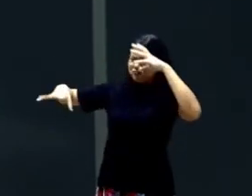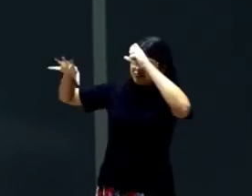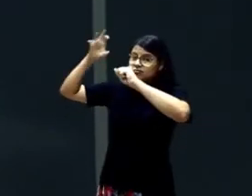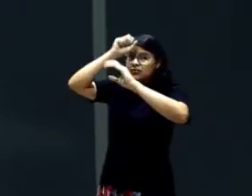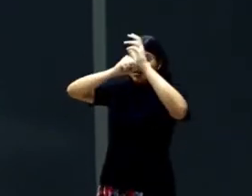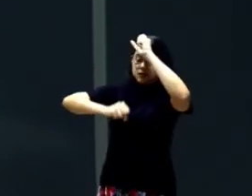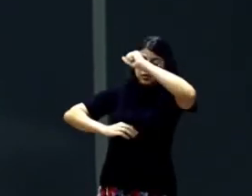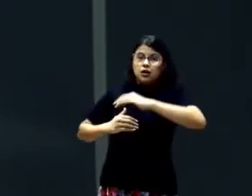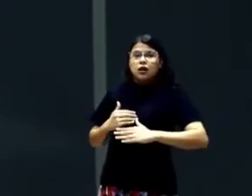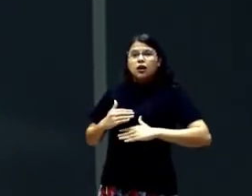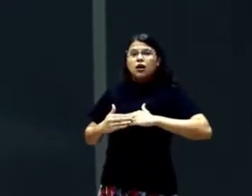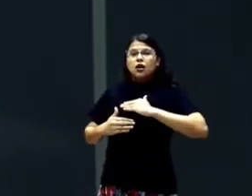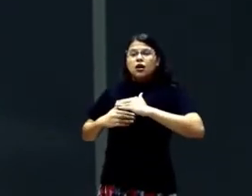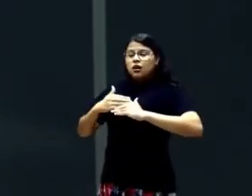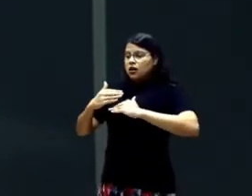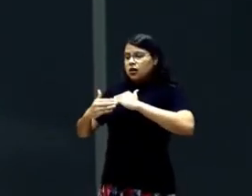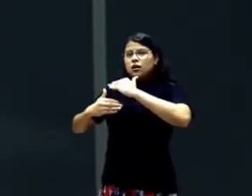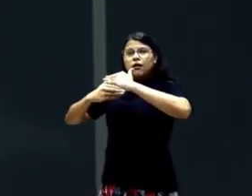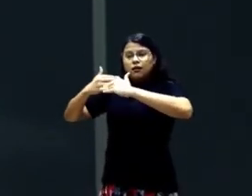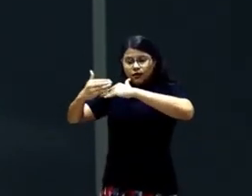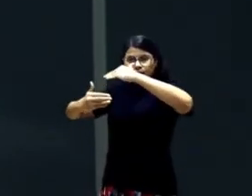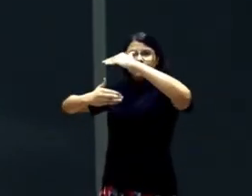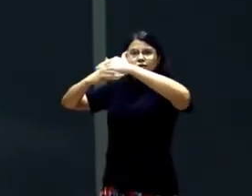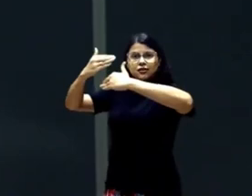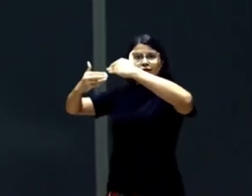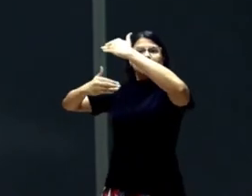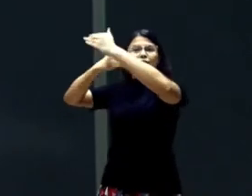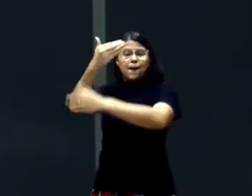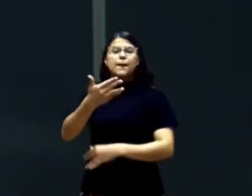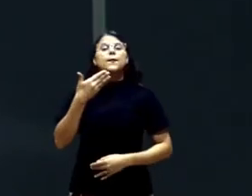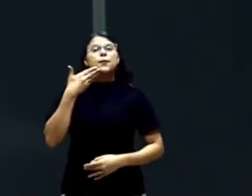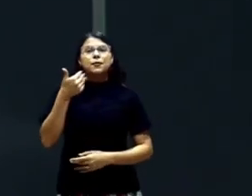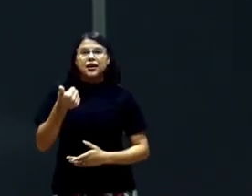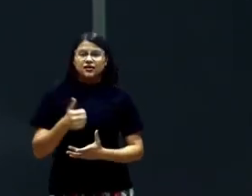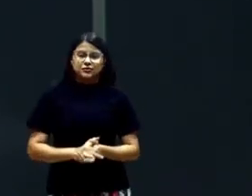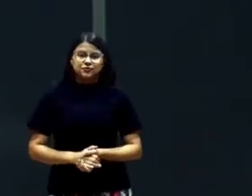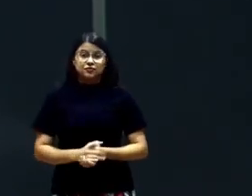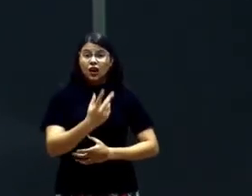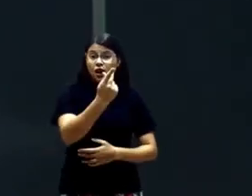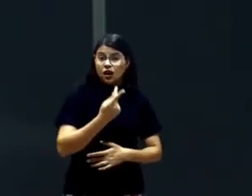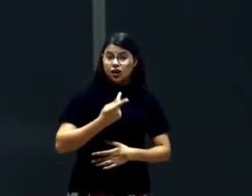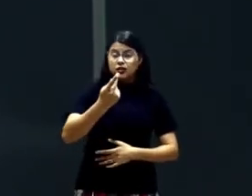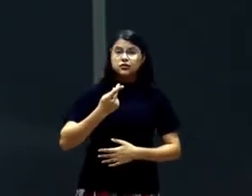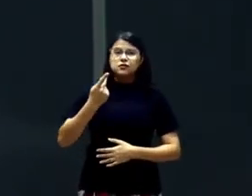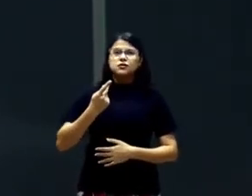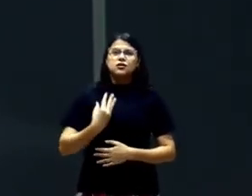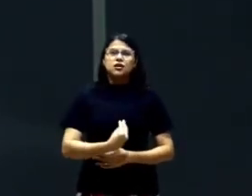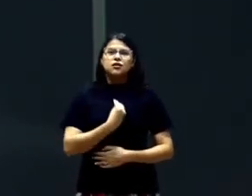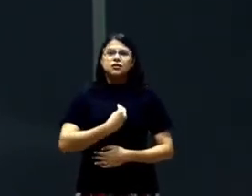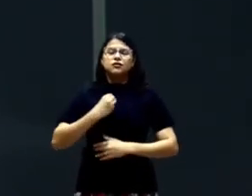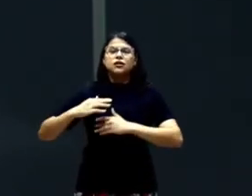Porque é nesses desafios que Deus vai fazer você melhorar. É só assim que eu e você,